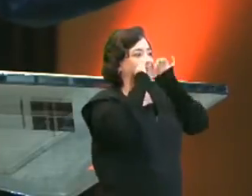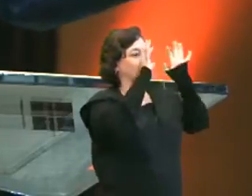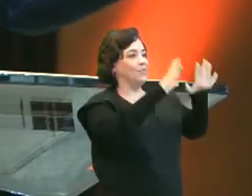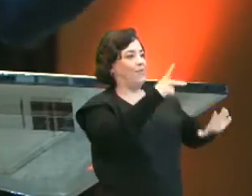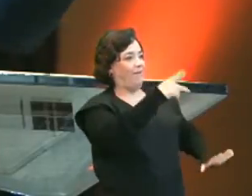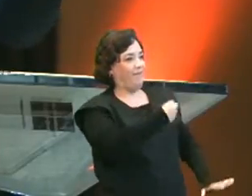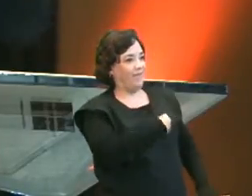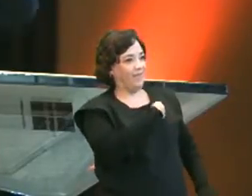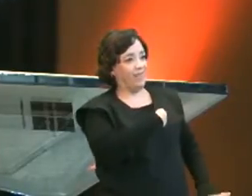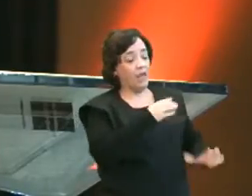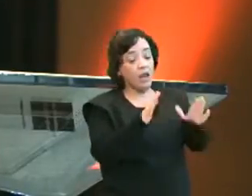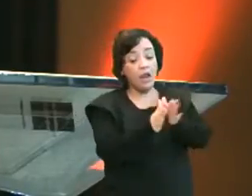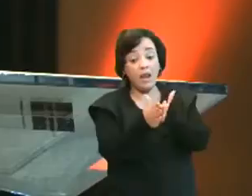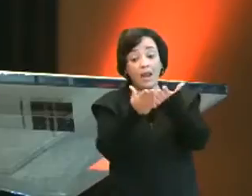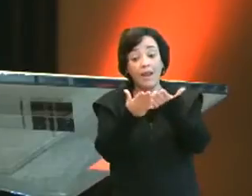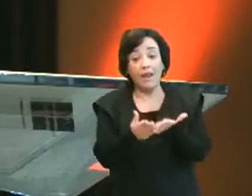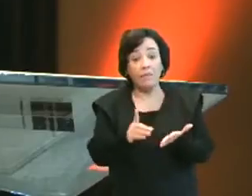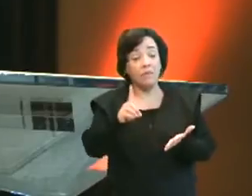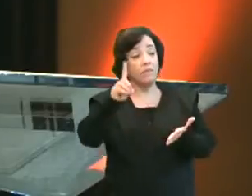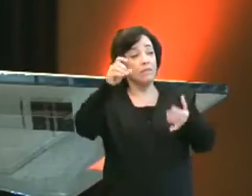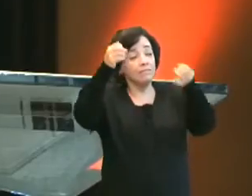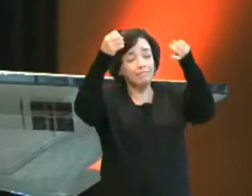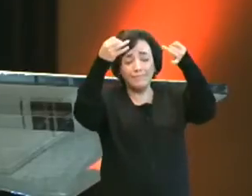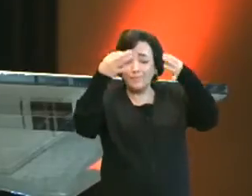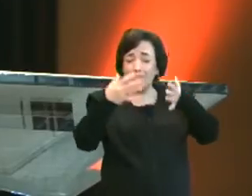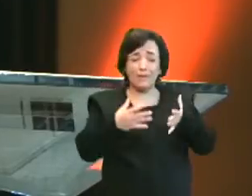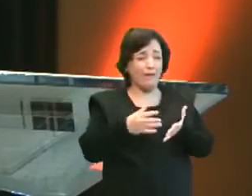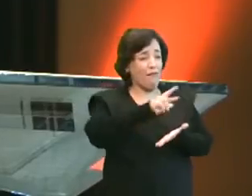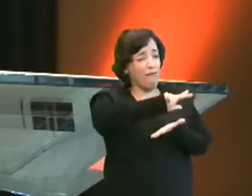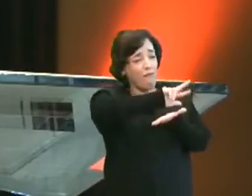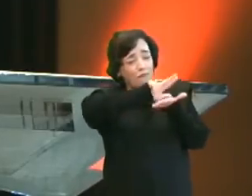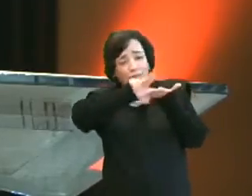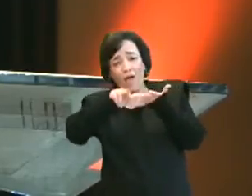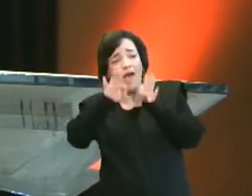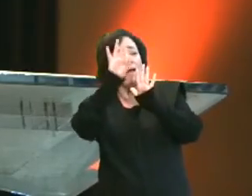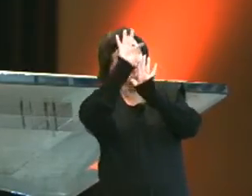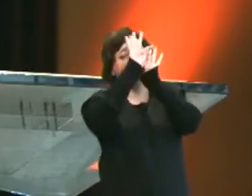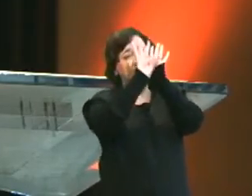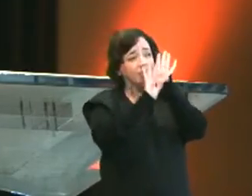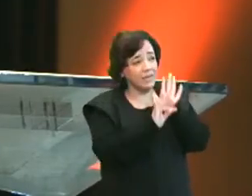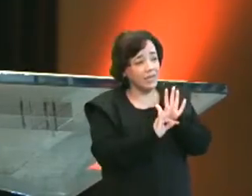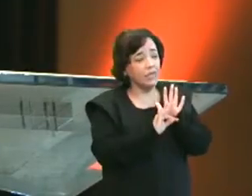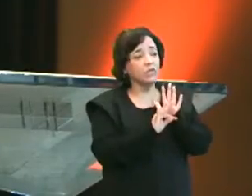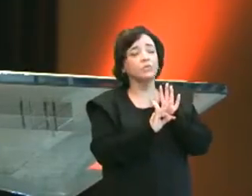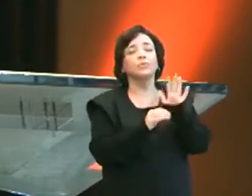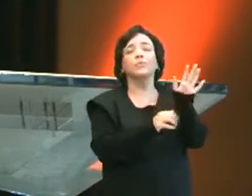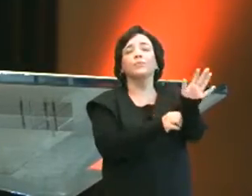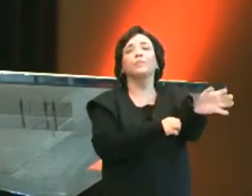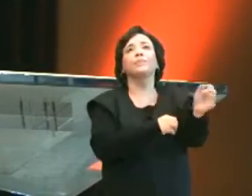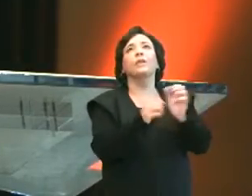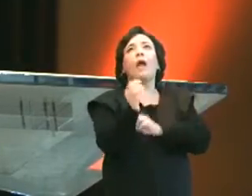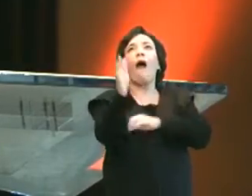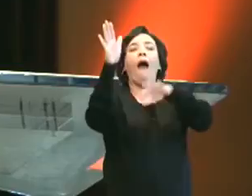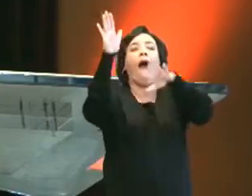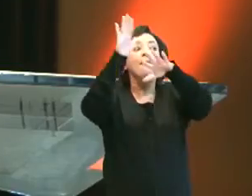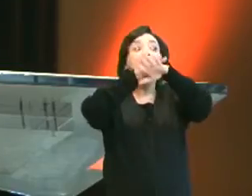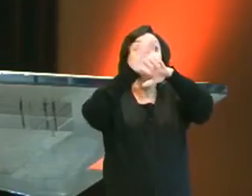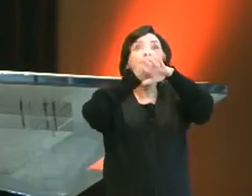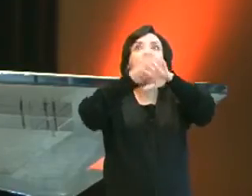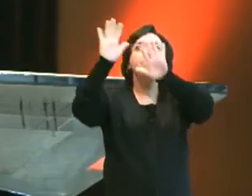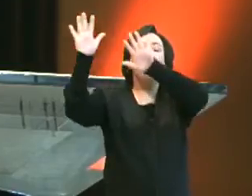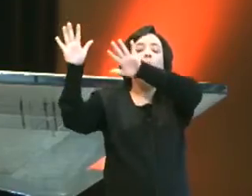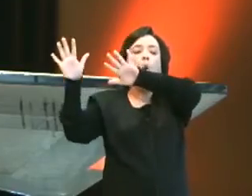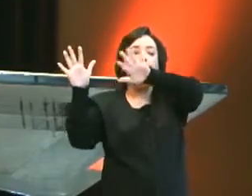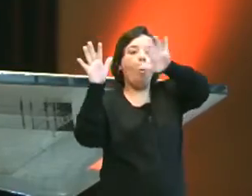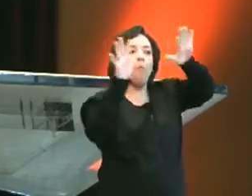expressão na Bíblia, porque ela se repete em vários textos. E normalmente quando essa expressão aparece, a mão do Senhor veio